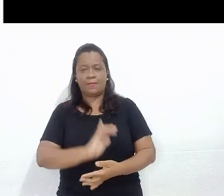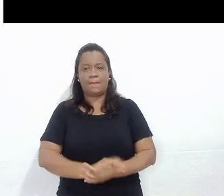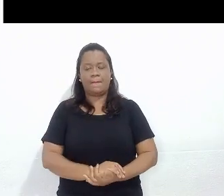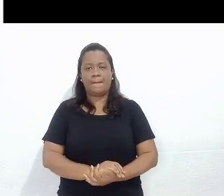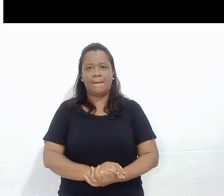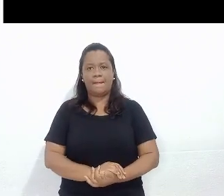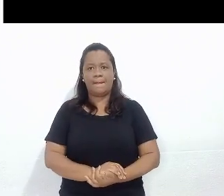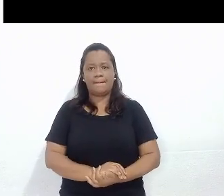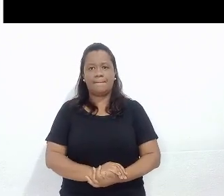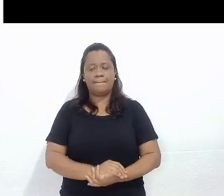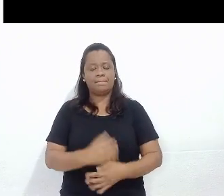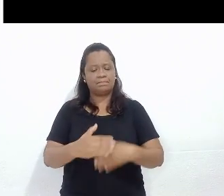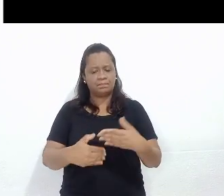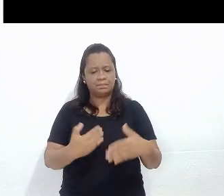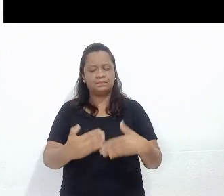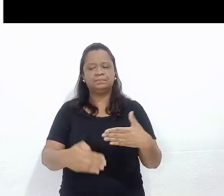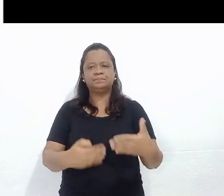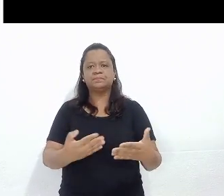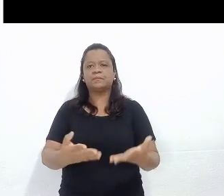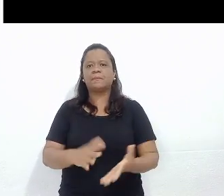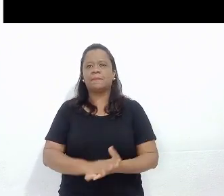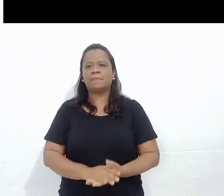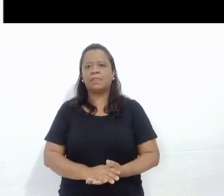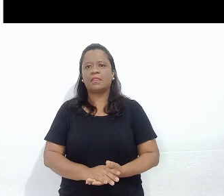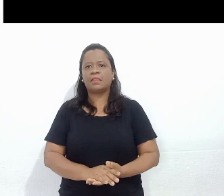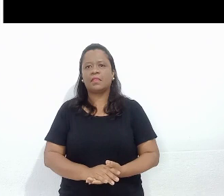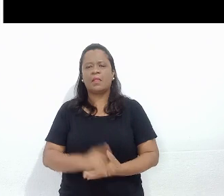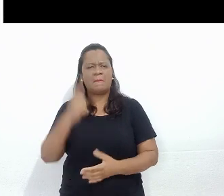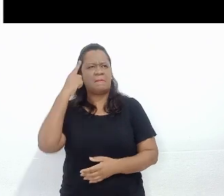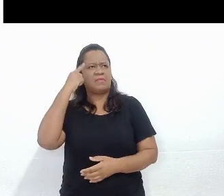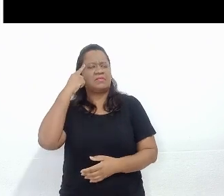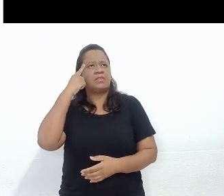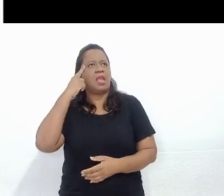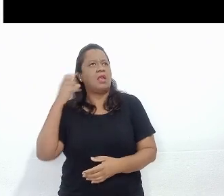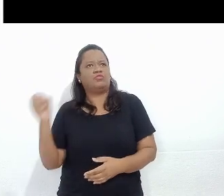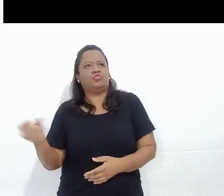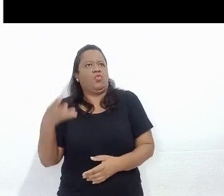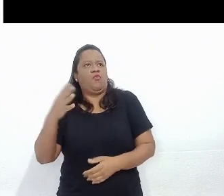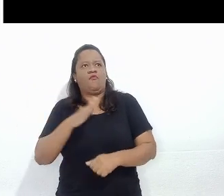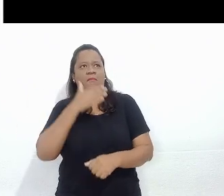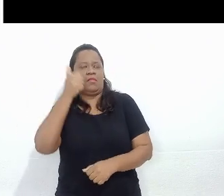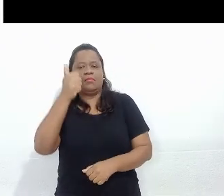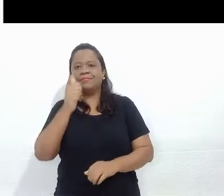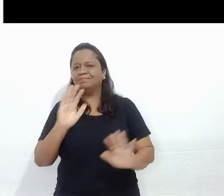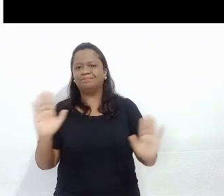Por aí vai. Então, não pensem que o mais moderno é sempre o melhor, tá?